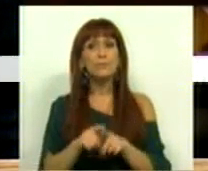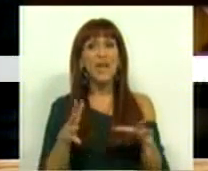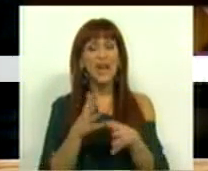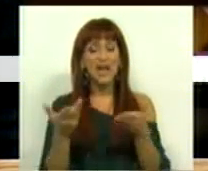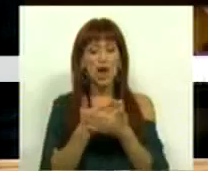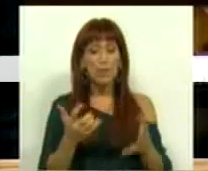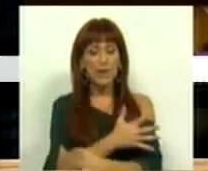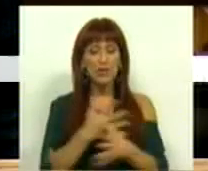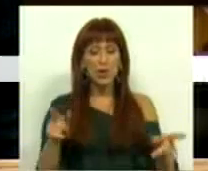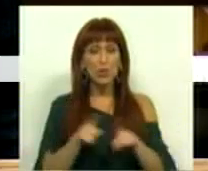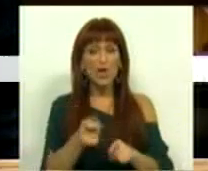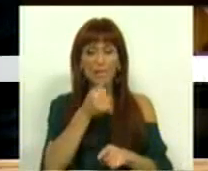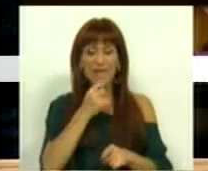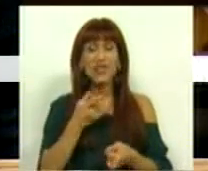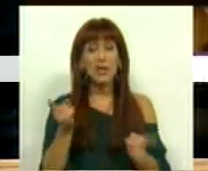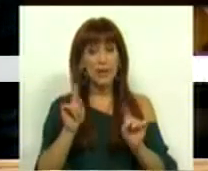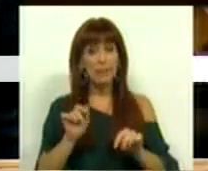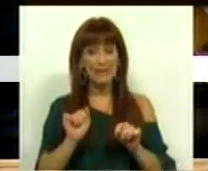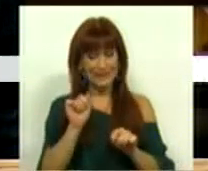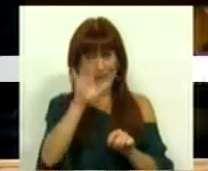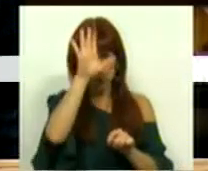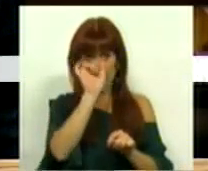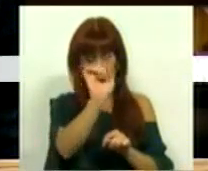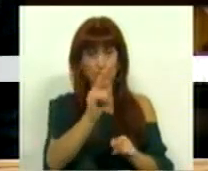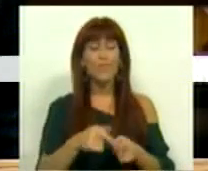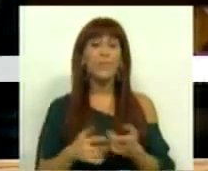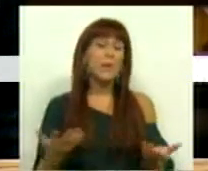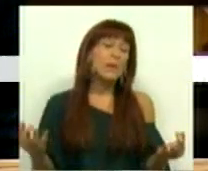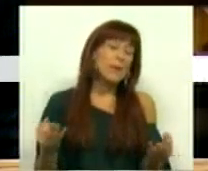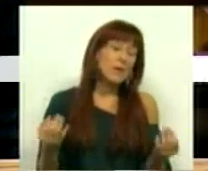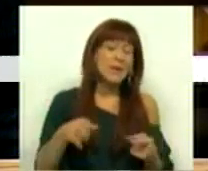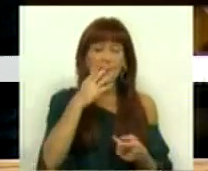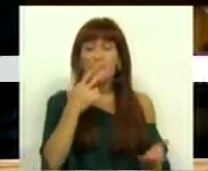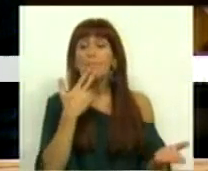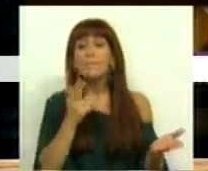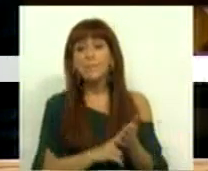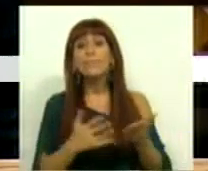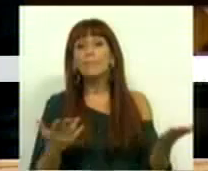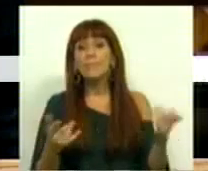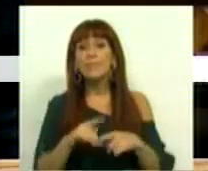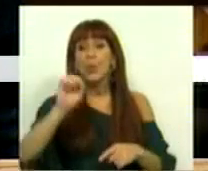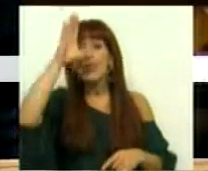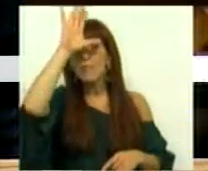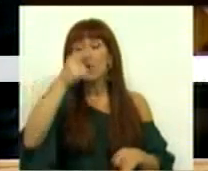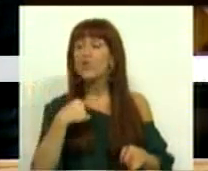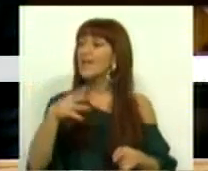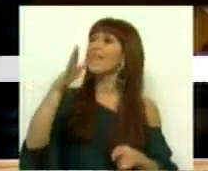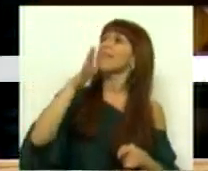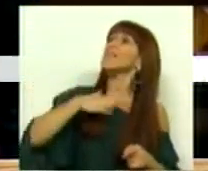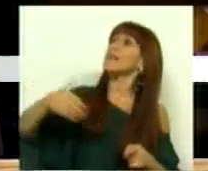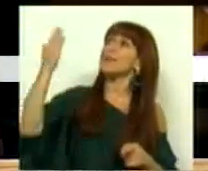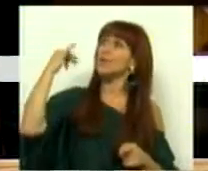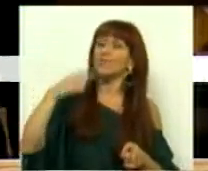crescimento económico e às medidas também deste Governo. E, de facto, se é verdade que o Primeiro-Ministro nos